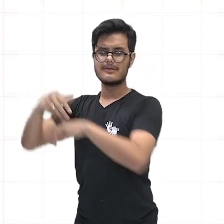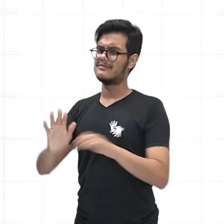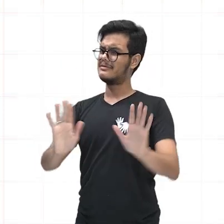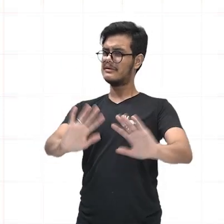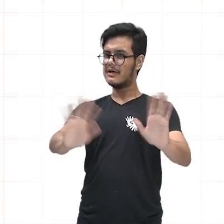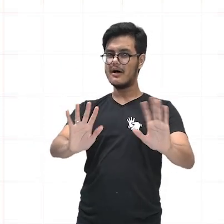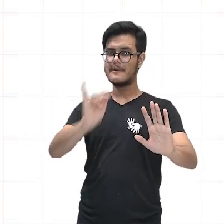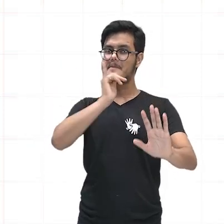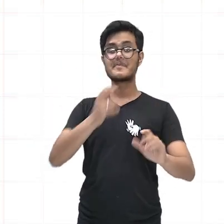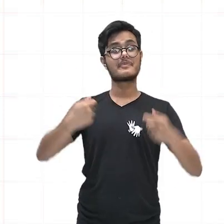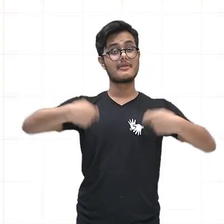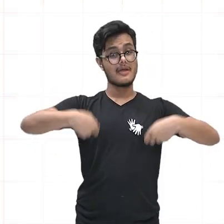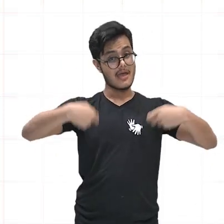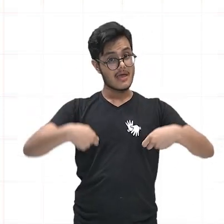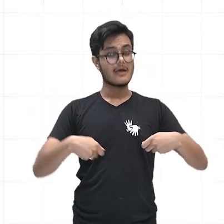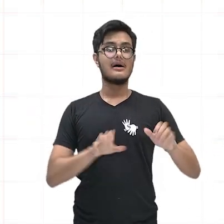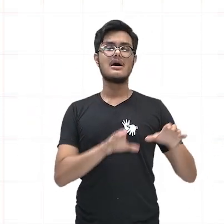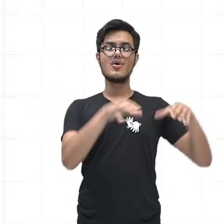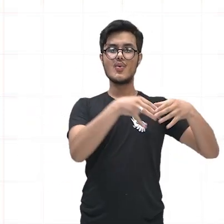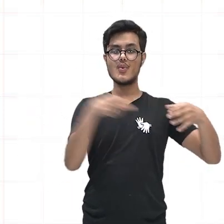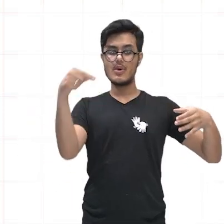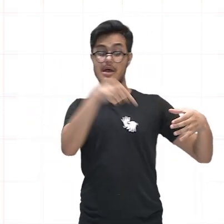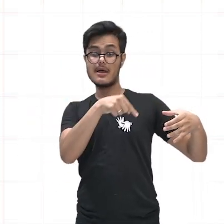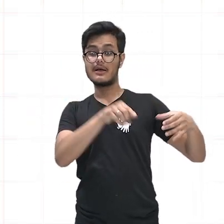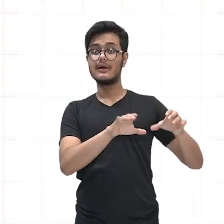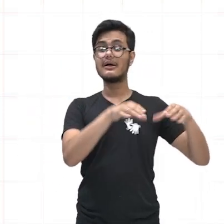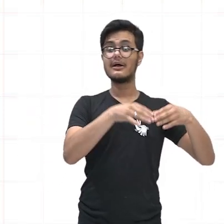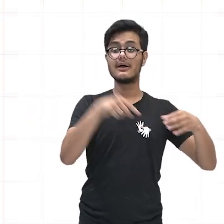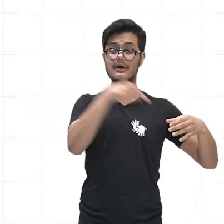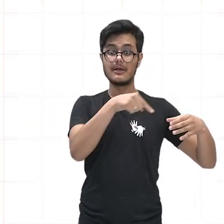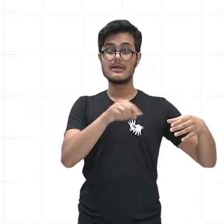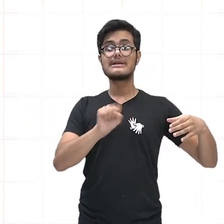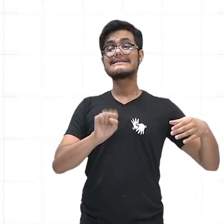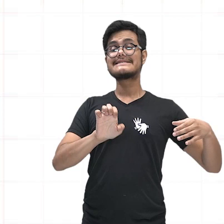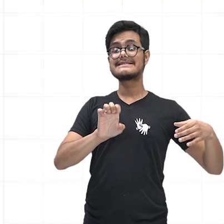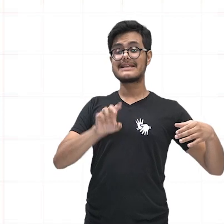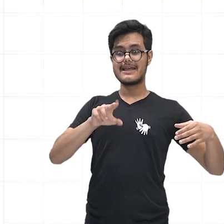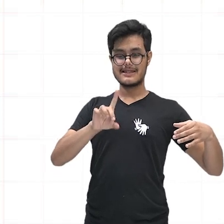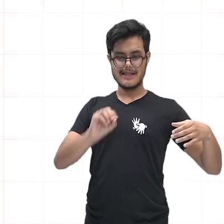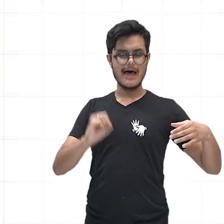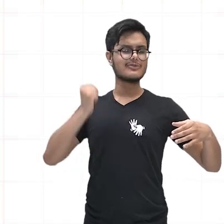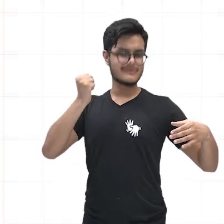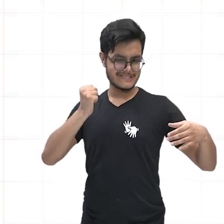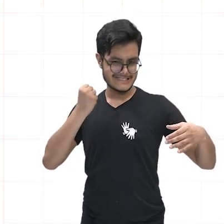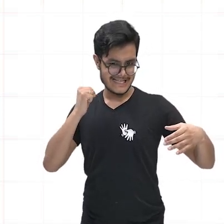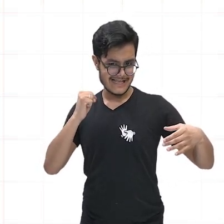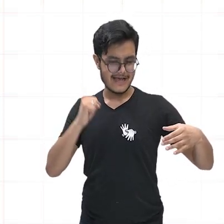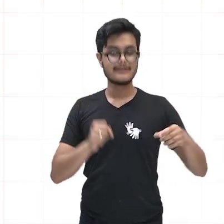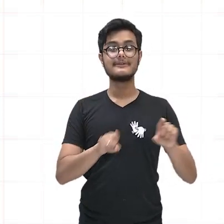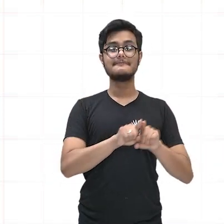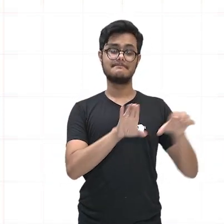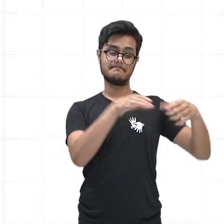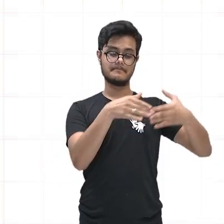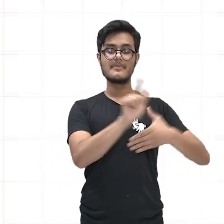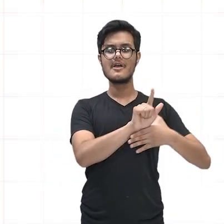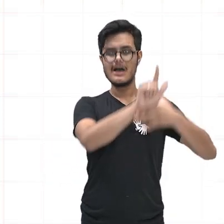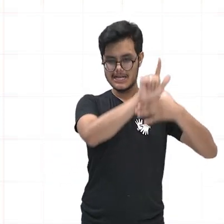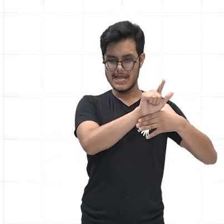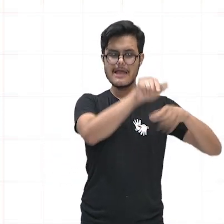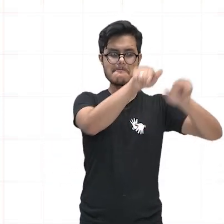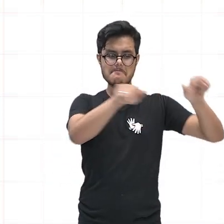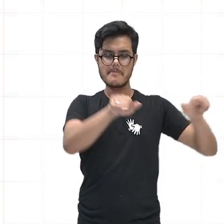sozinho além do monarca havia o Senado composto pelos líderes das principais